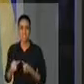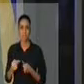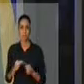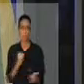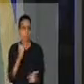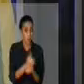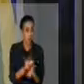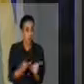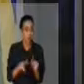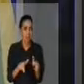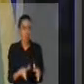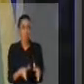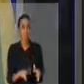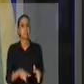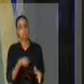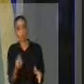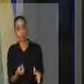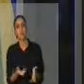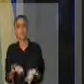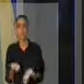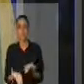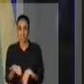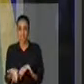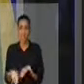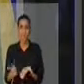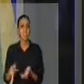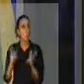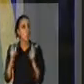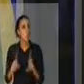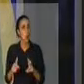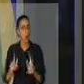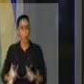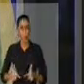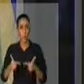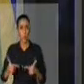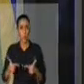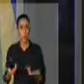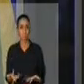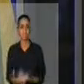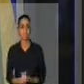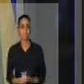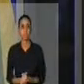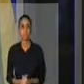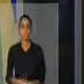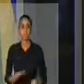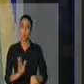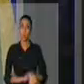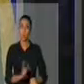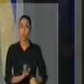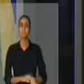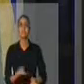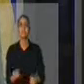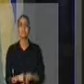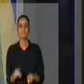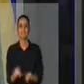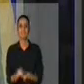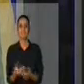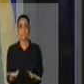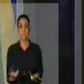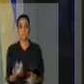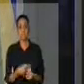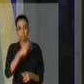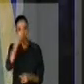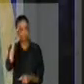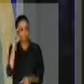diagnóstico ao tratamento, os pacientes enfrentam uma verdadeira batalha. E o inimigo cruel, o tempo. O paciente